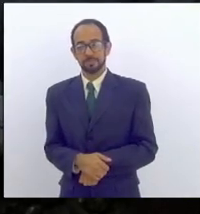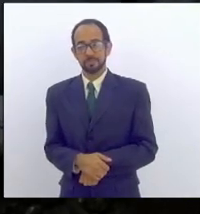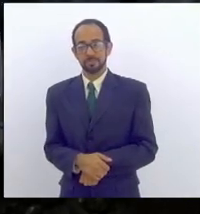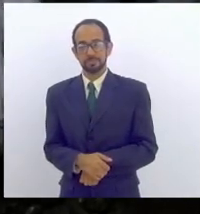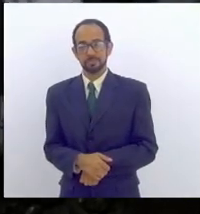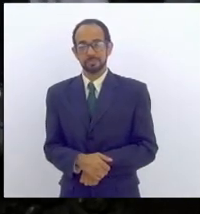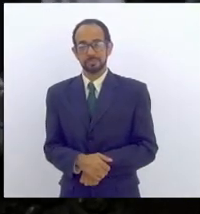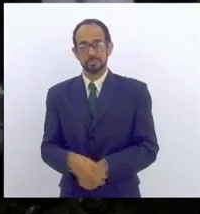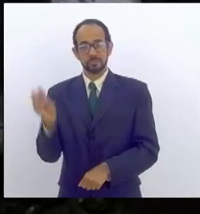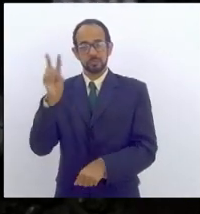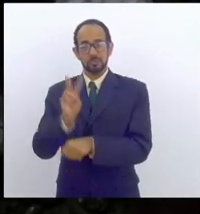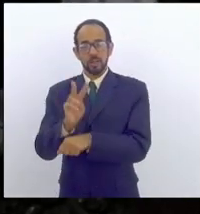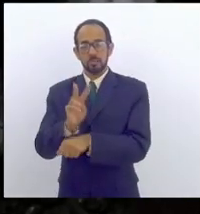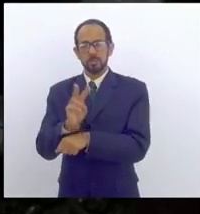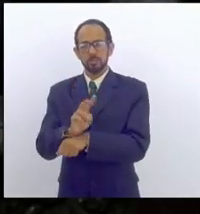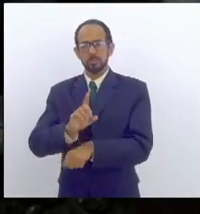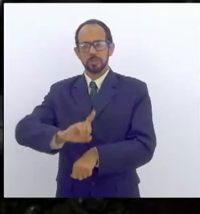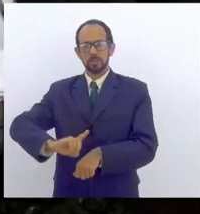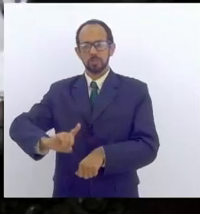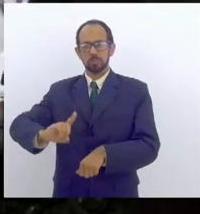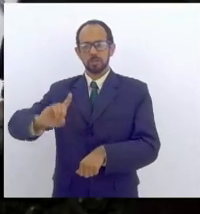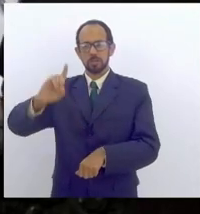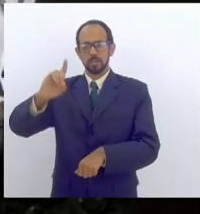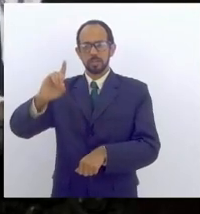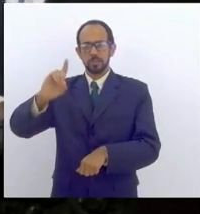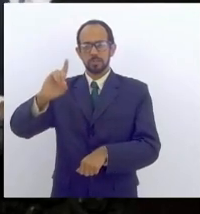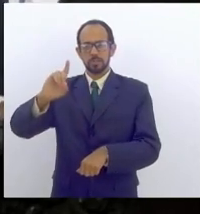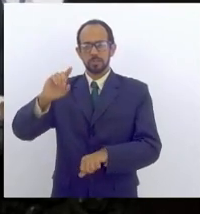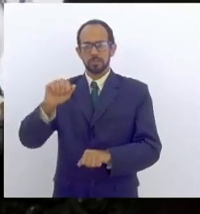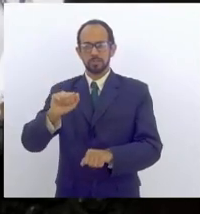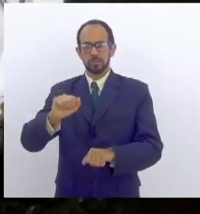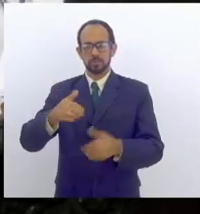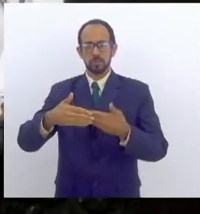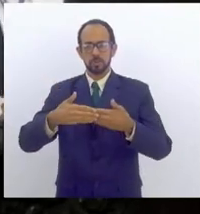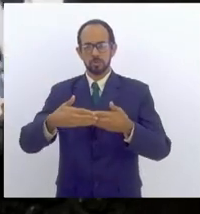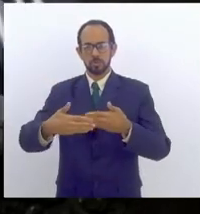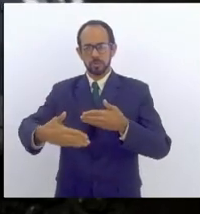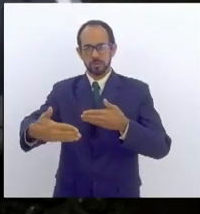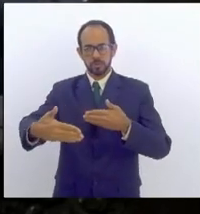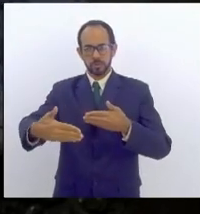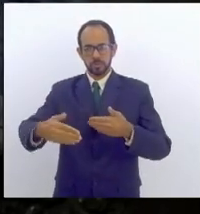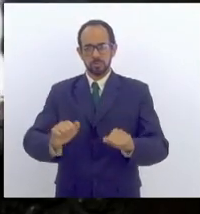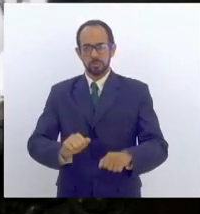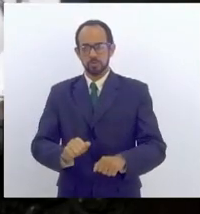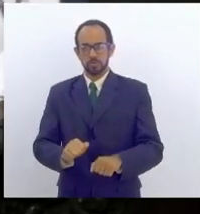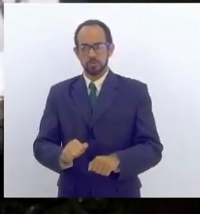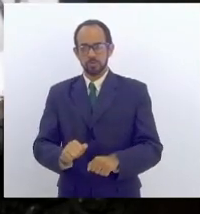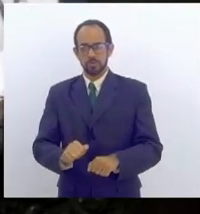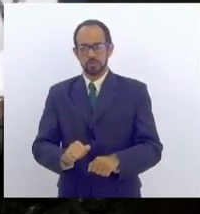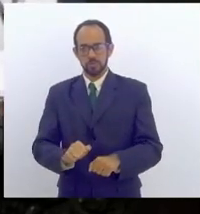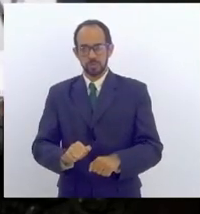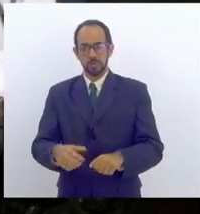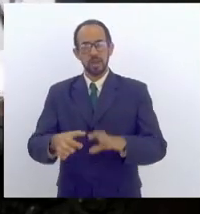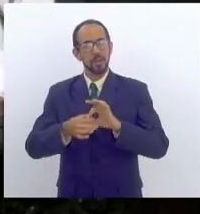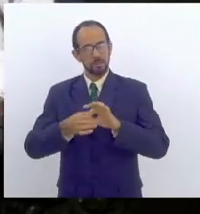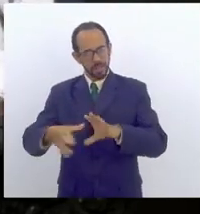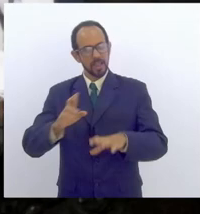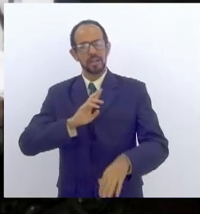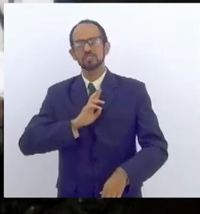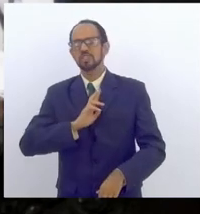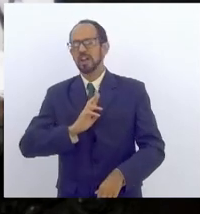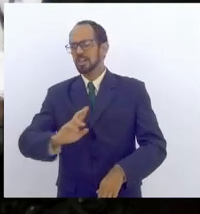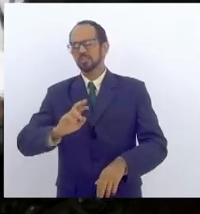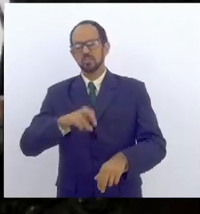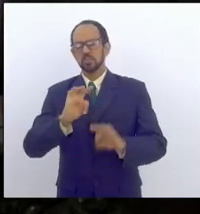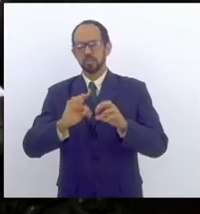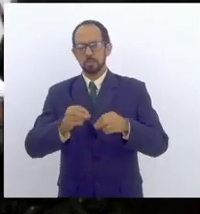Sob a proteção de Deus, como eu disse ontem, de todos os deuses, sem nenhuma intolerância, com a liberdade religiosa que nós todos